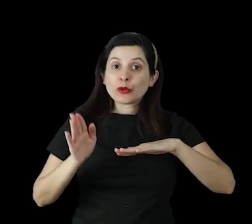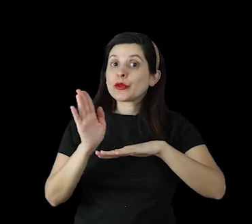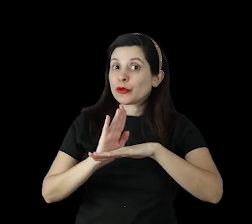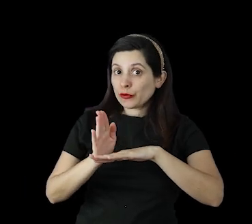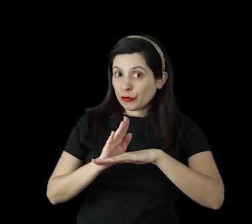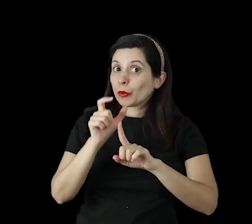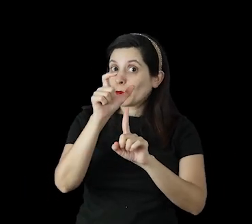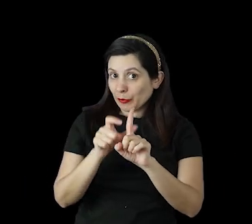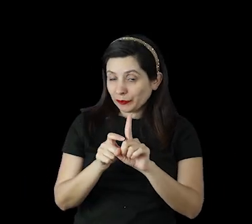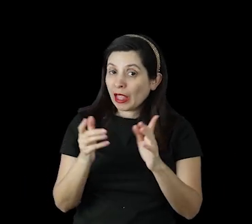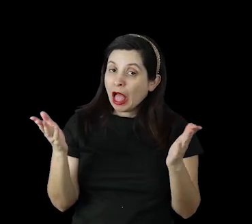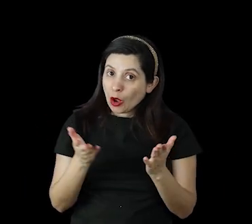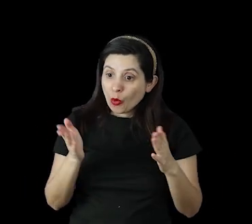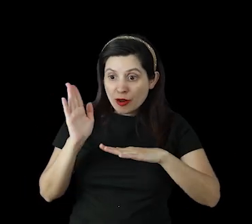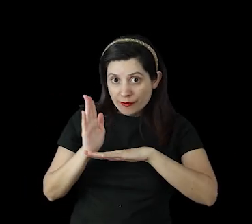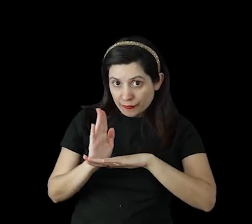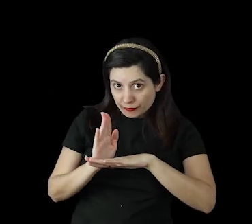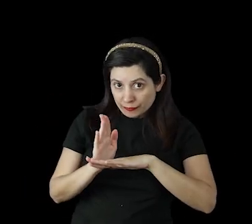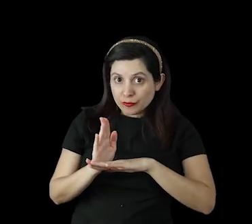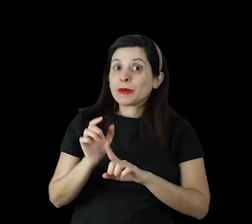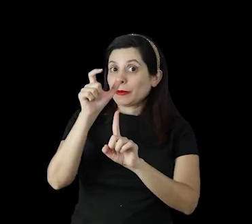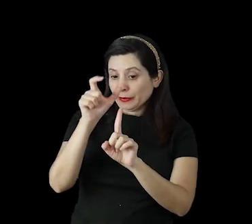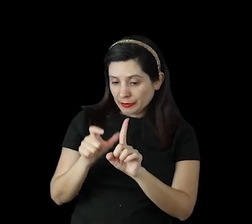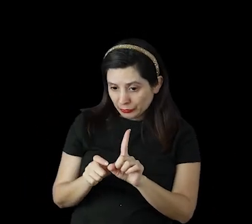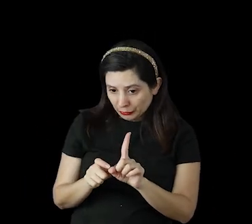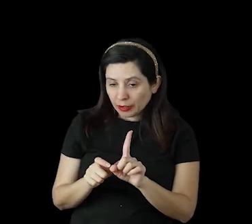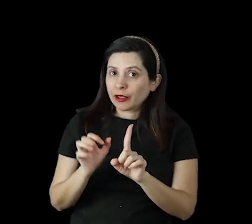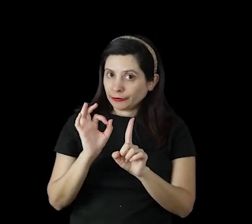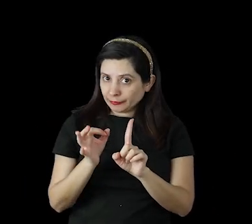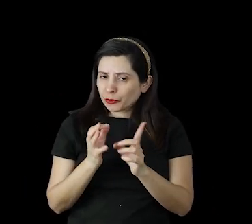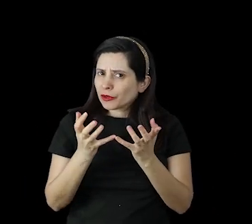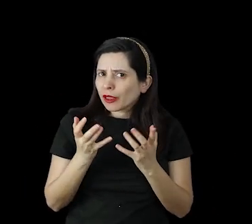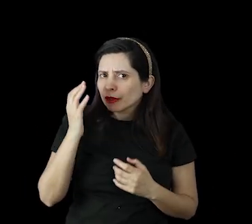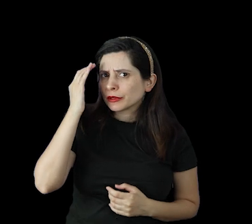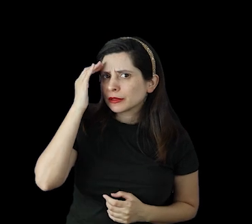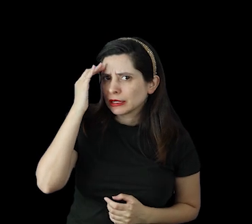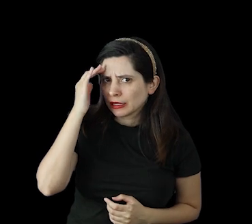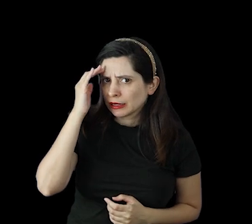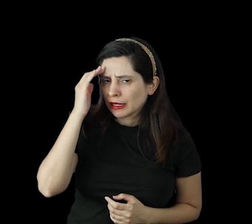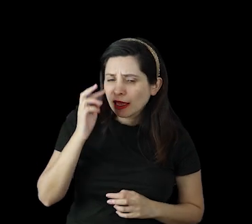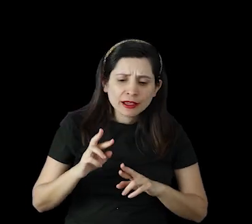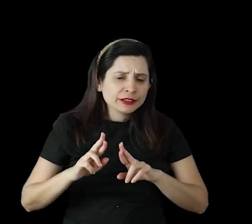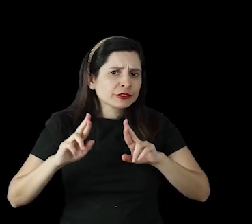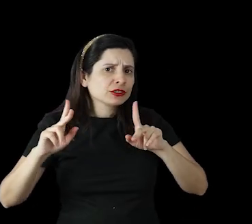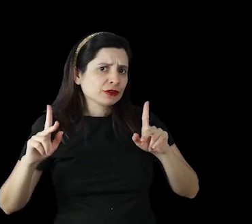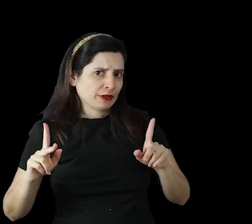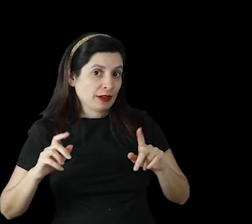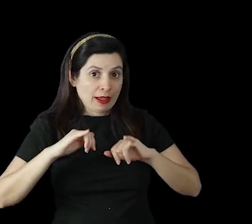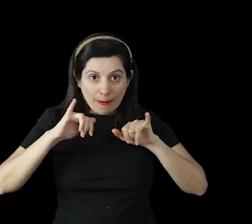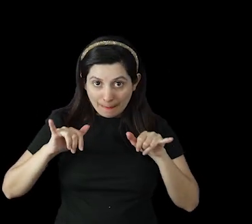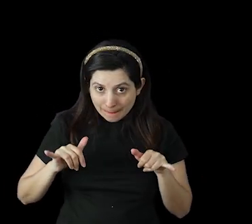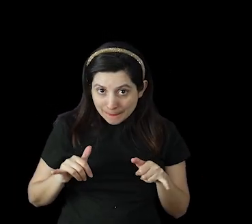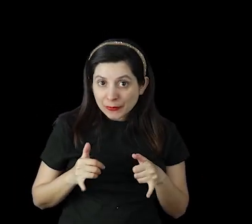Como a gente vai entrar agora em filme de personagem, falar de personagem, eu queria entender essa diferença e queria até aproveitar